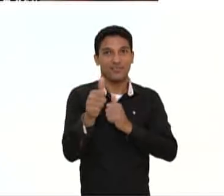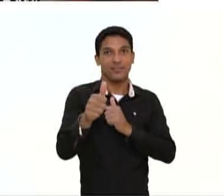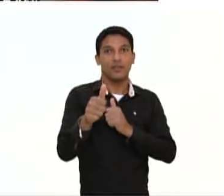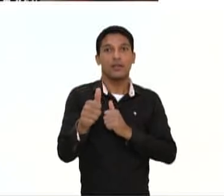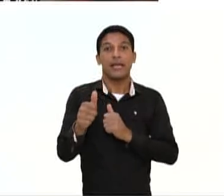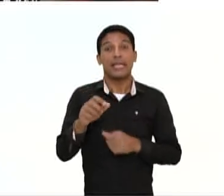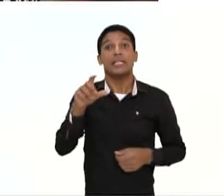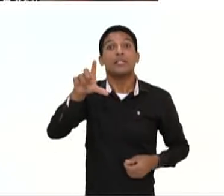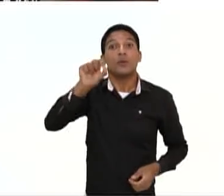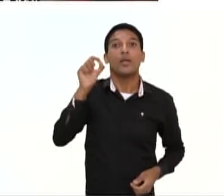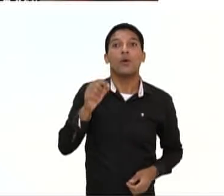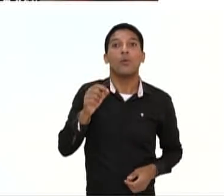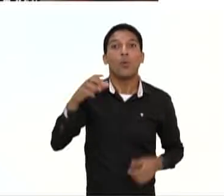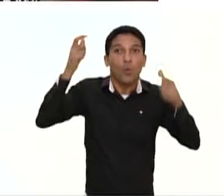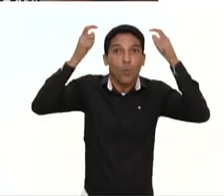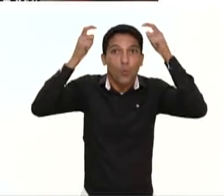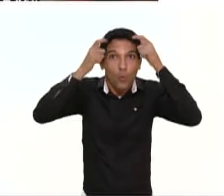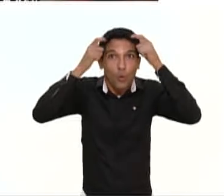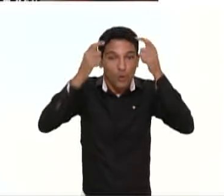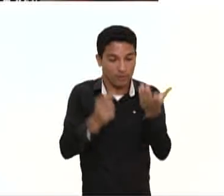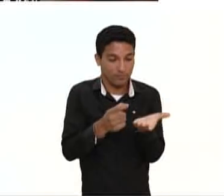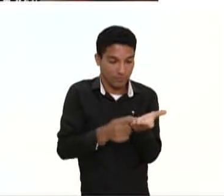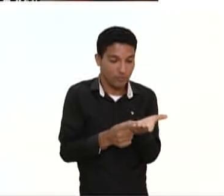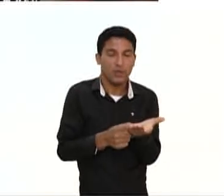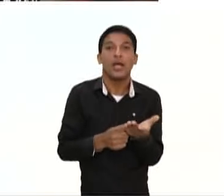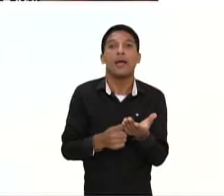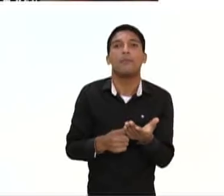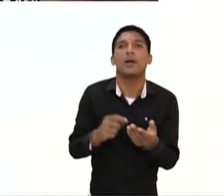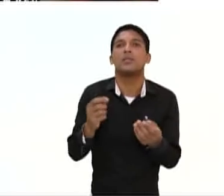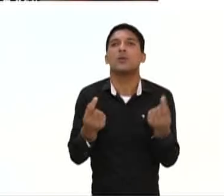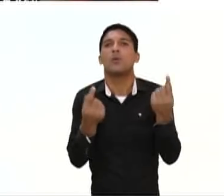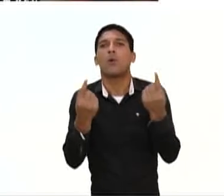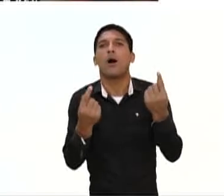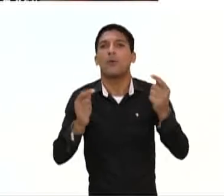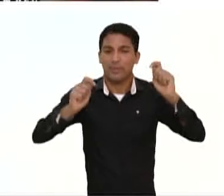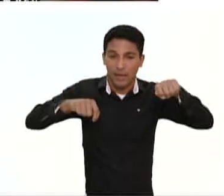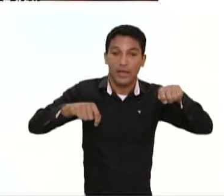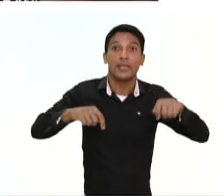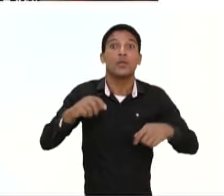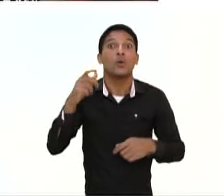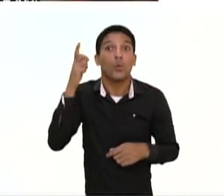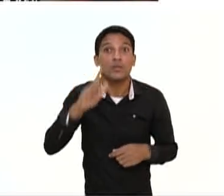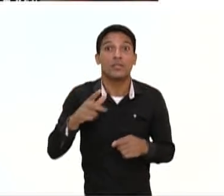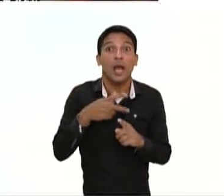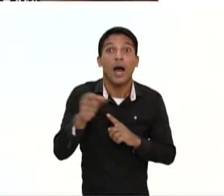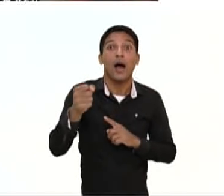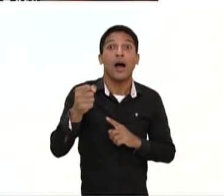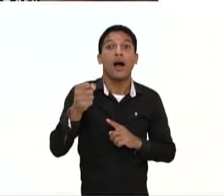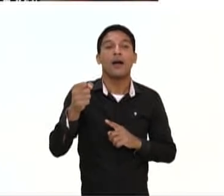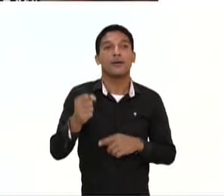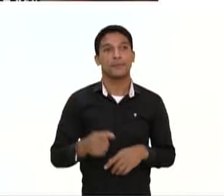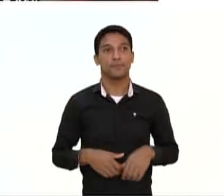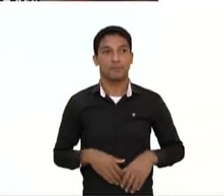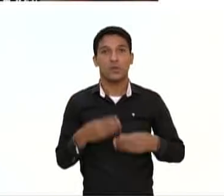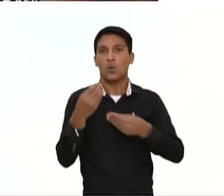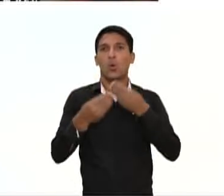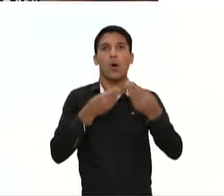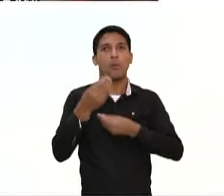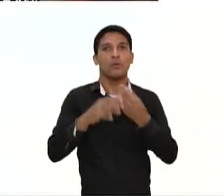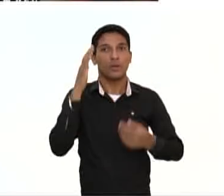campo? Tá? Como que eu faço para calcular? A probabilidade de ele ganhar deve ser